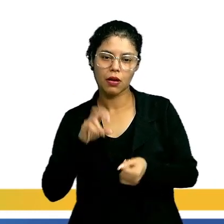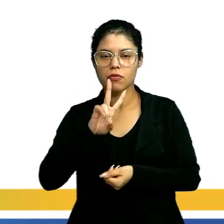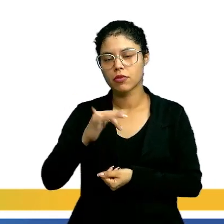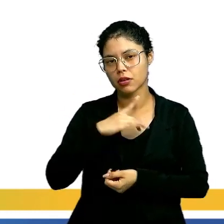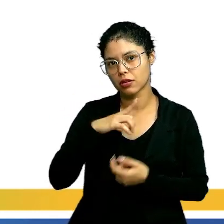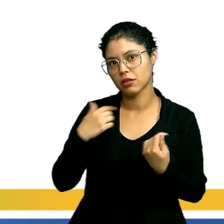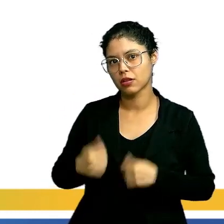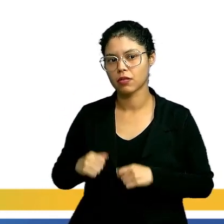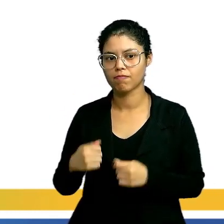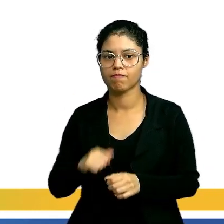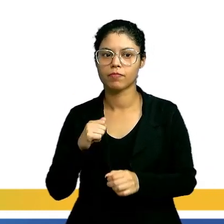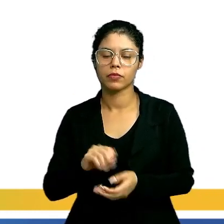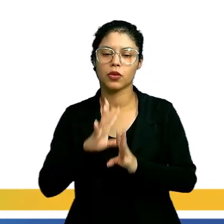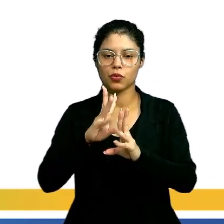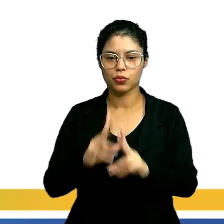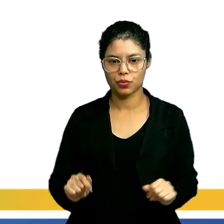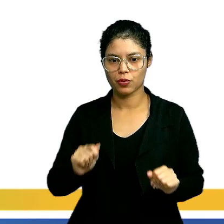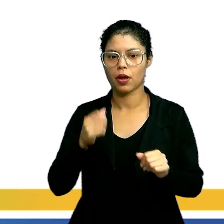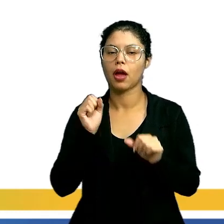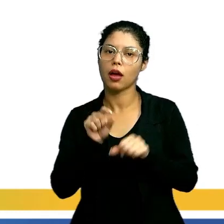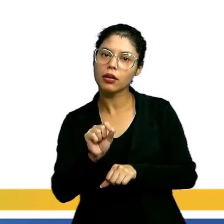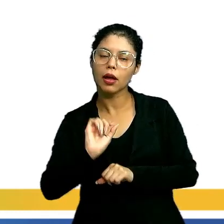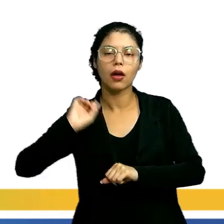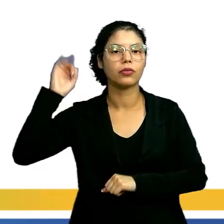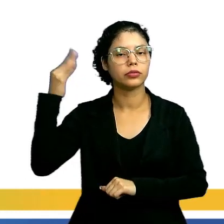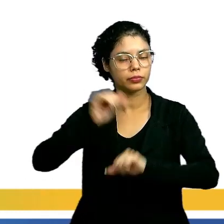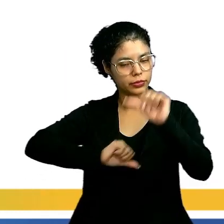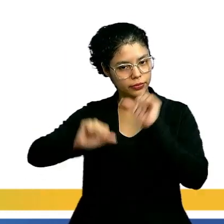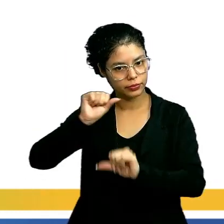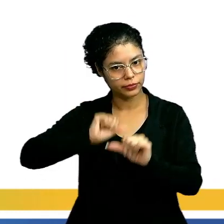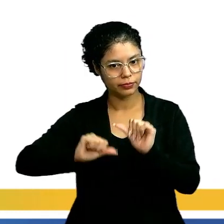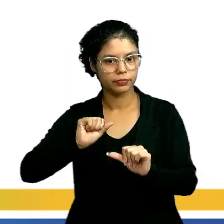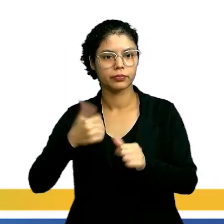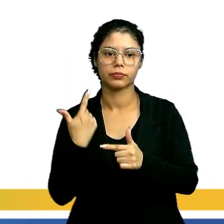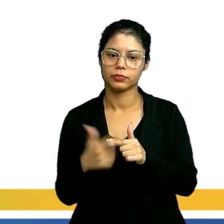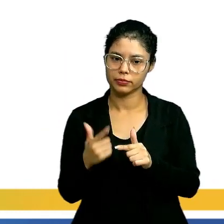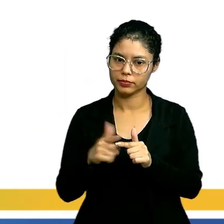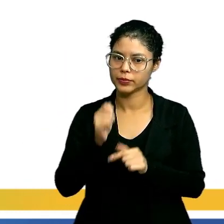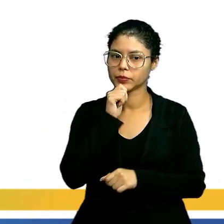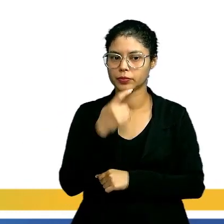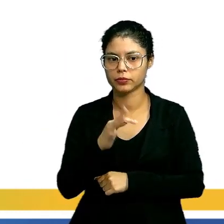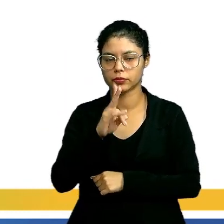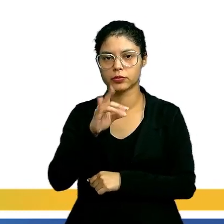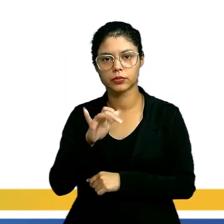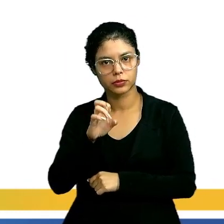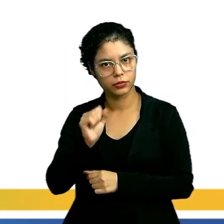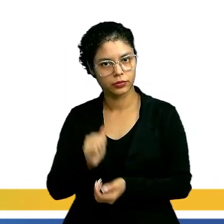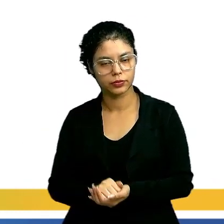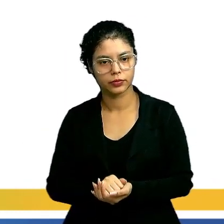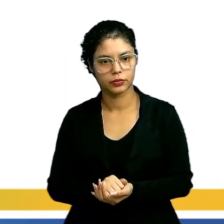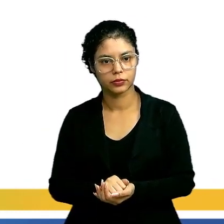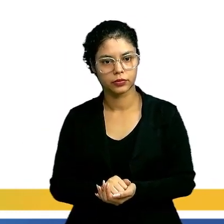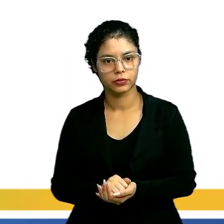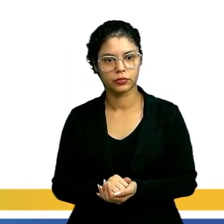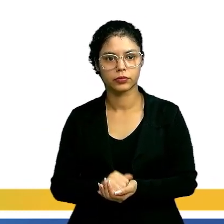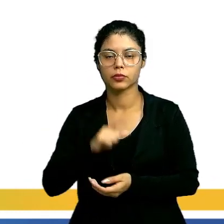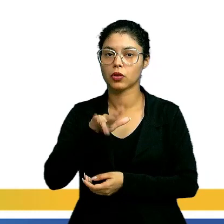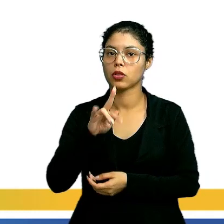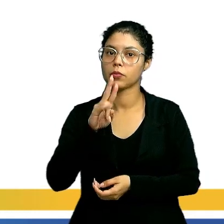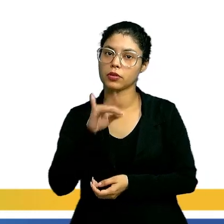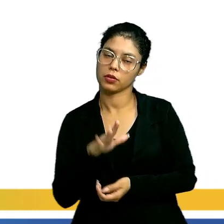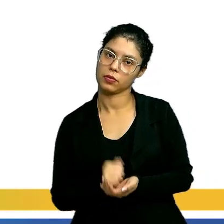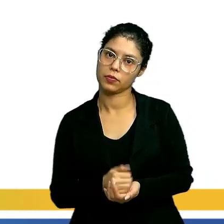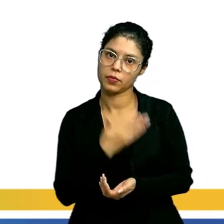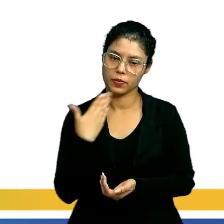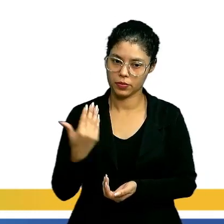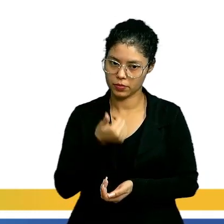ter um certo desgaste. E com esse desgaste, dizemos que é um atrito prejudicial, porque cabe lubrificar